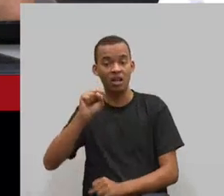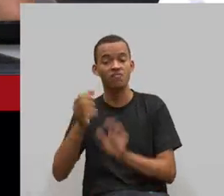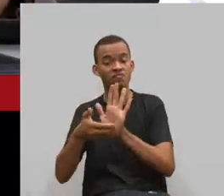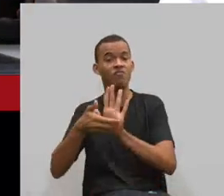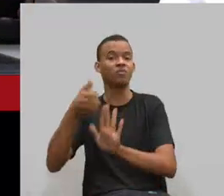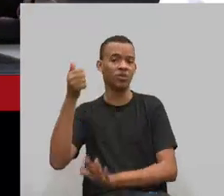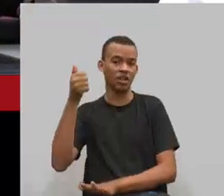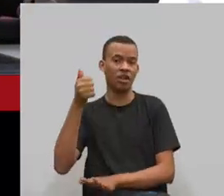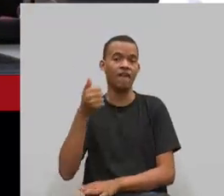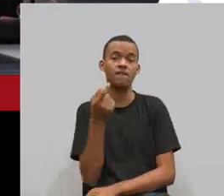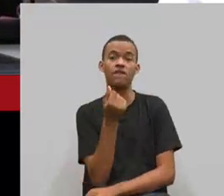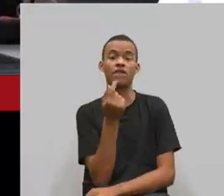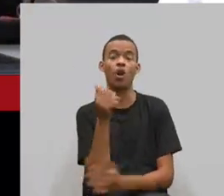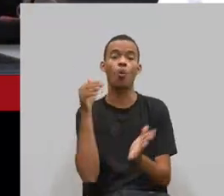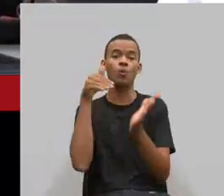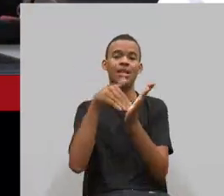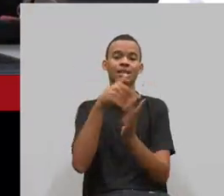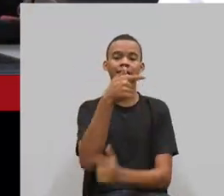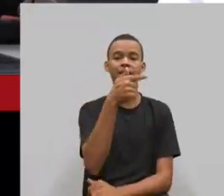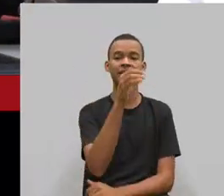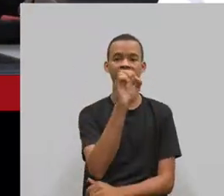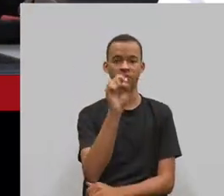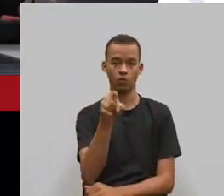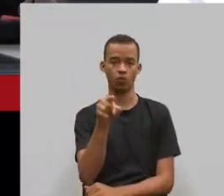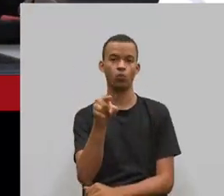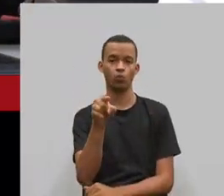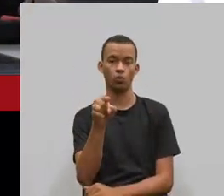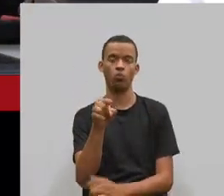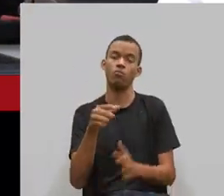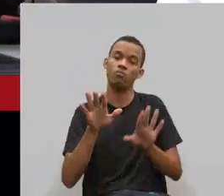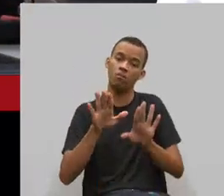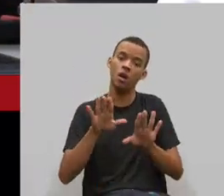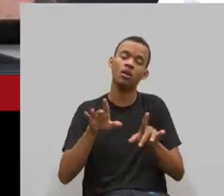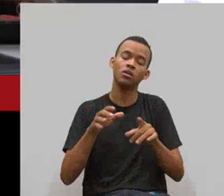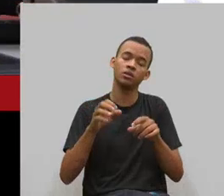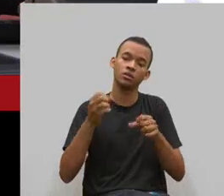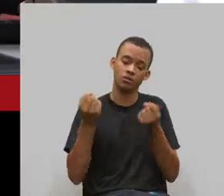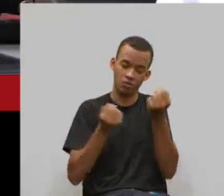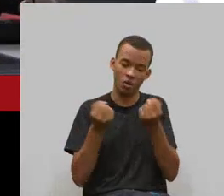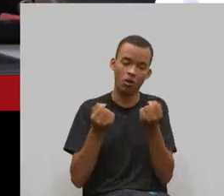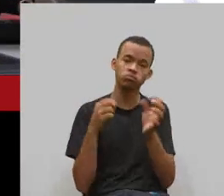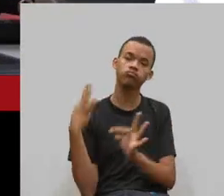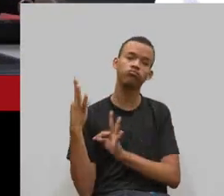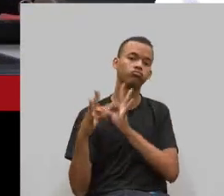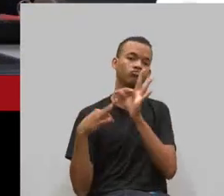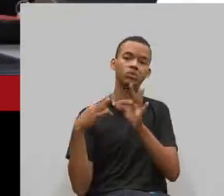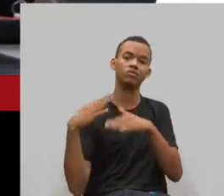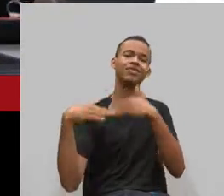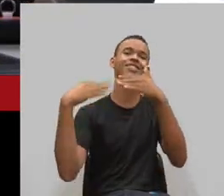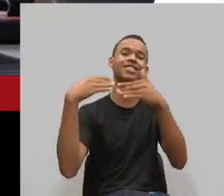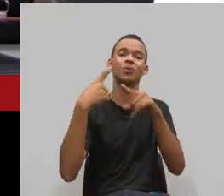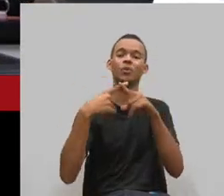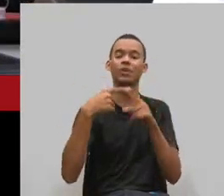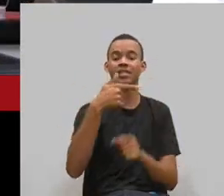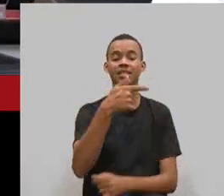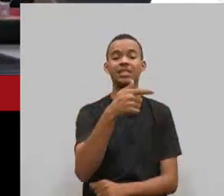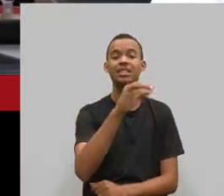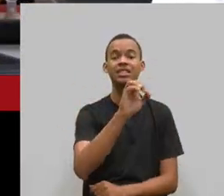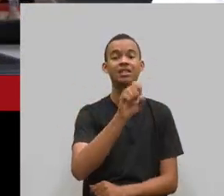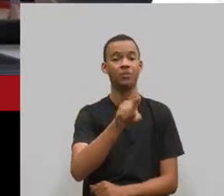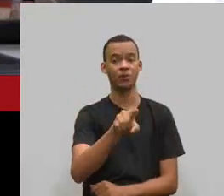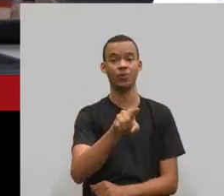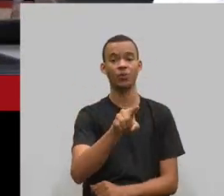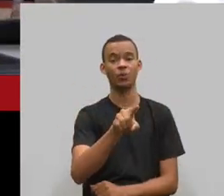hoje com a o aumento do preço e a modernização dos veículos o preço de 70.000 não se compra mais um carro